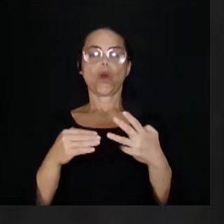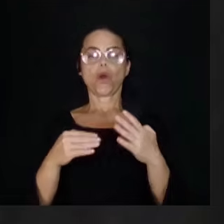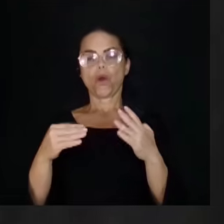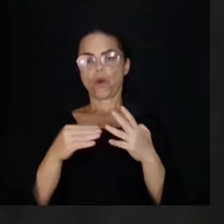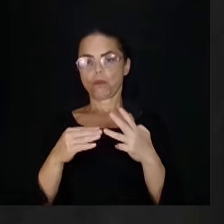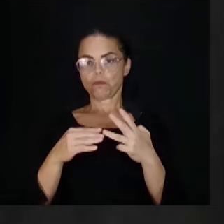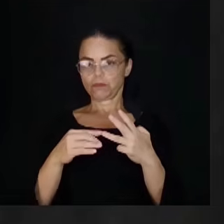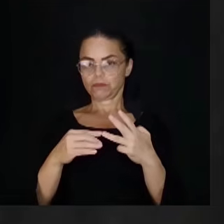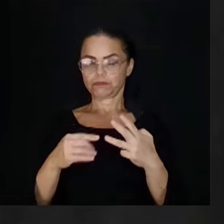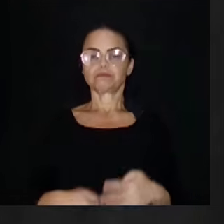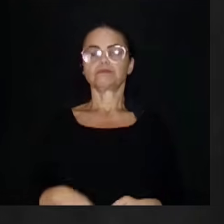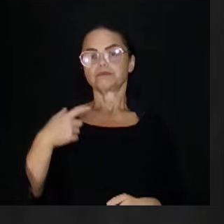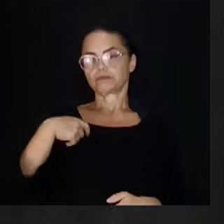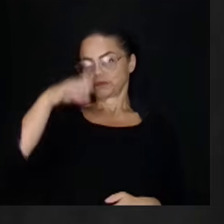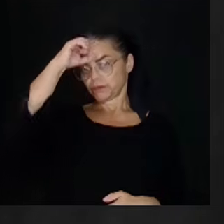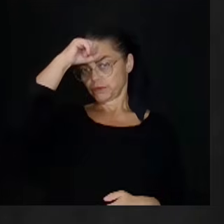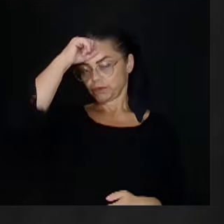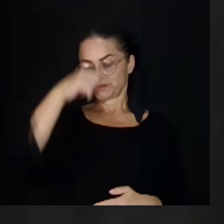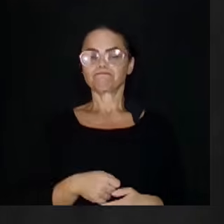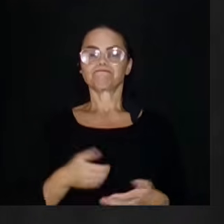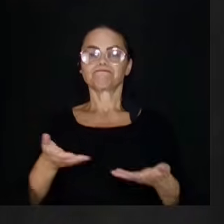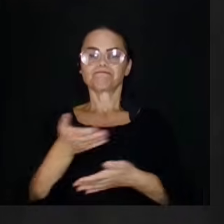que é coletividade, né?